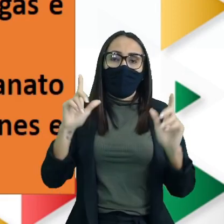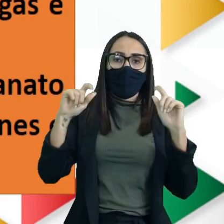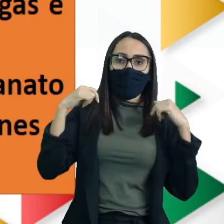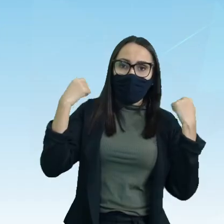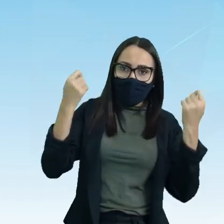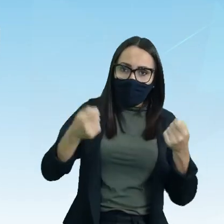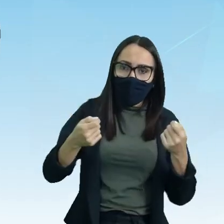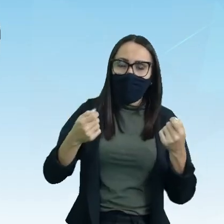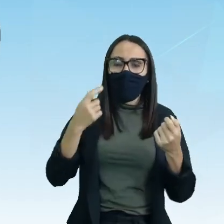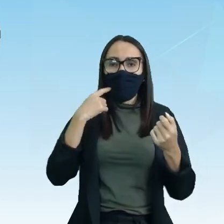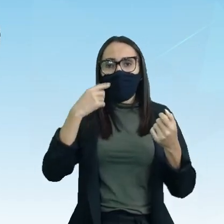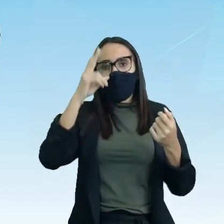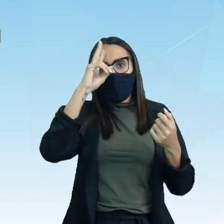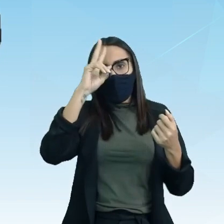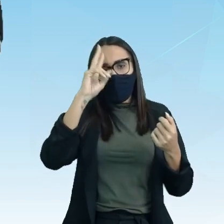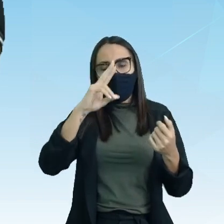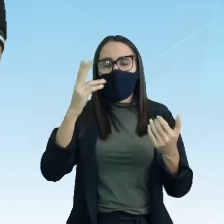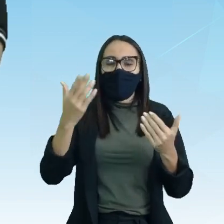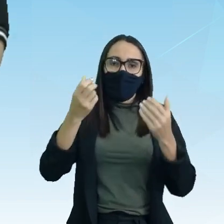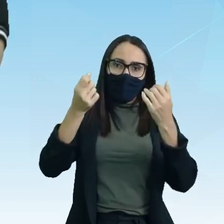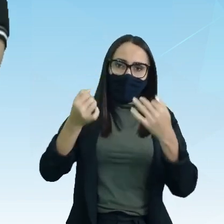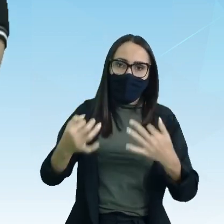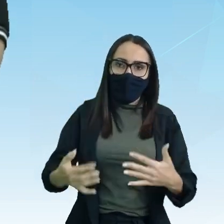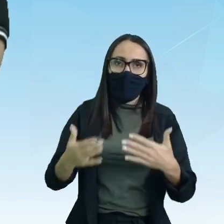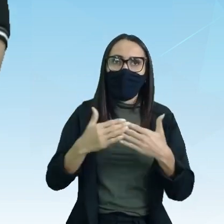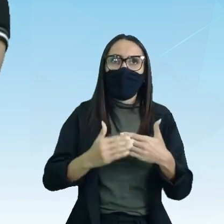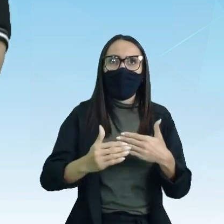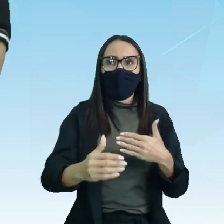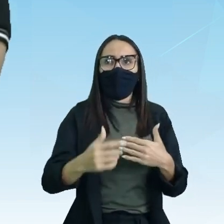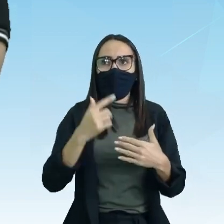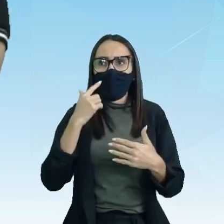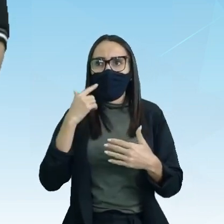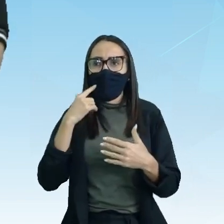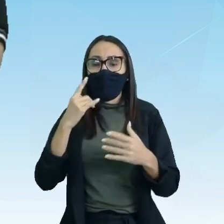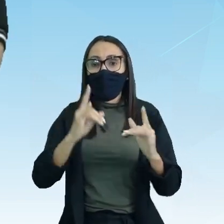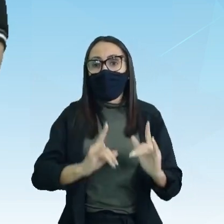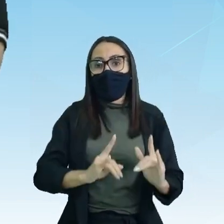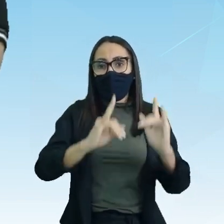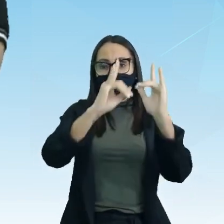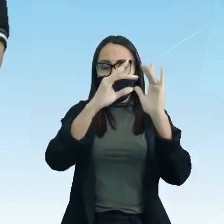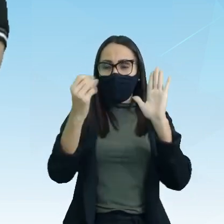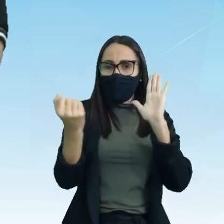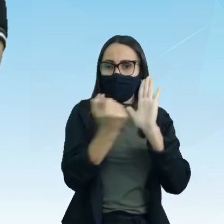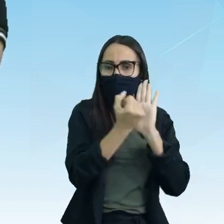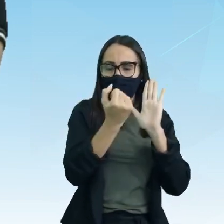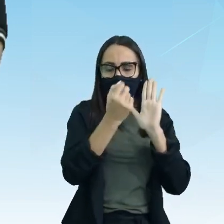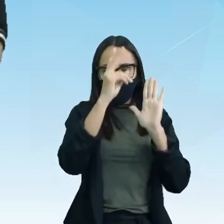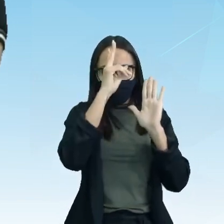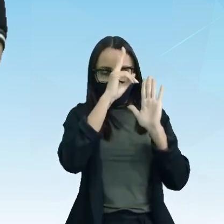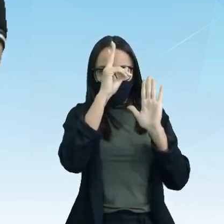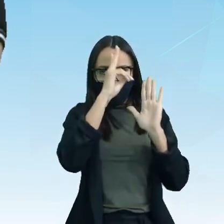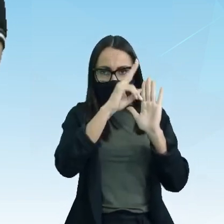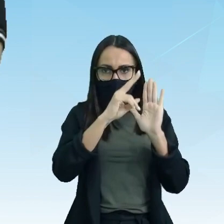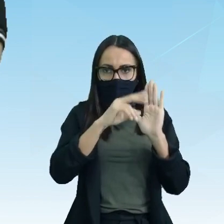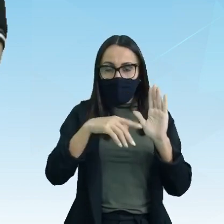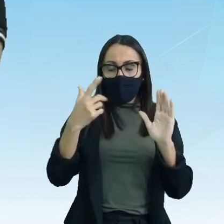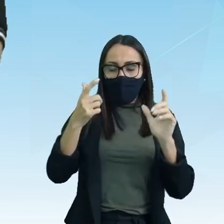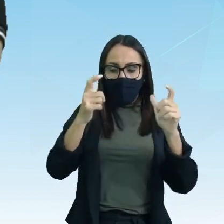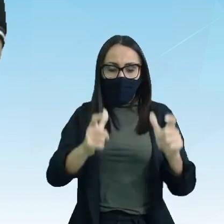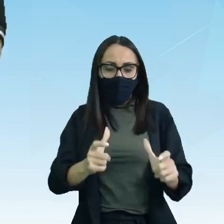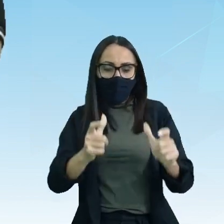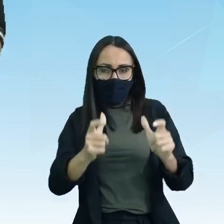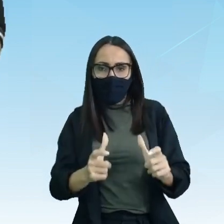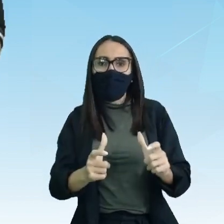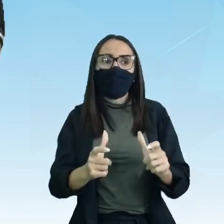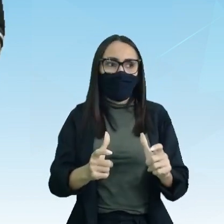gostaria de lembrar aquilo que nós falamos no início, que justamente há prédios que marcam a questão histórica. Onde está tal coisa,